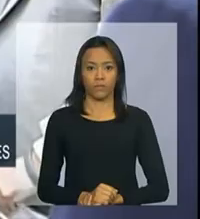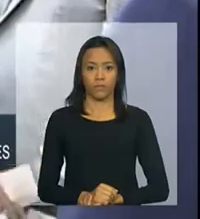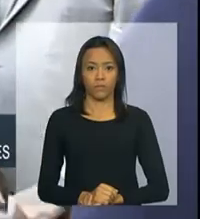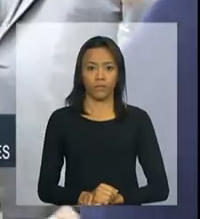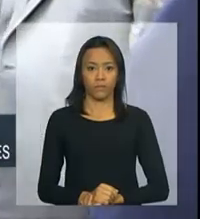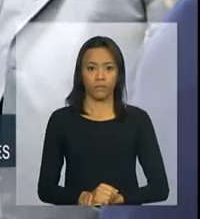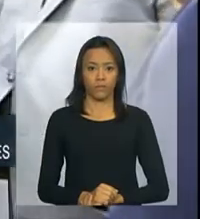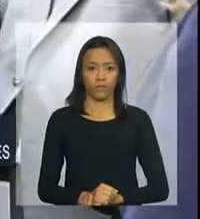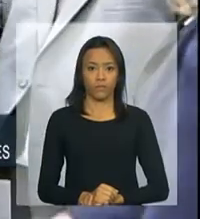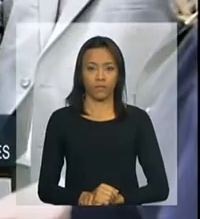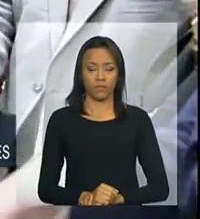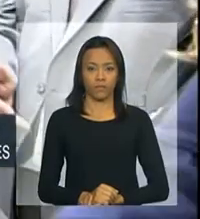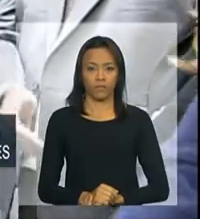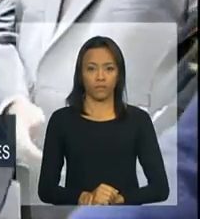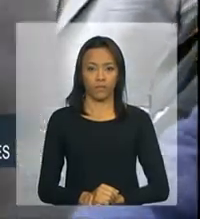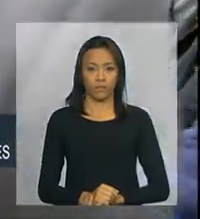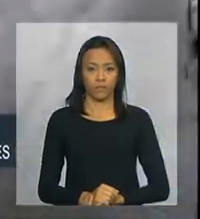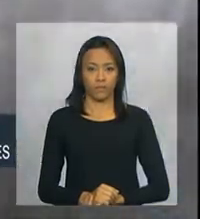Brasília